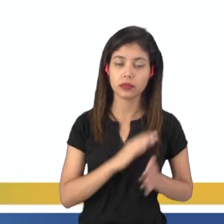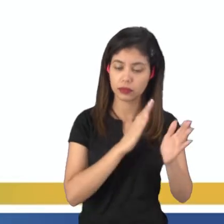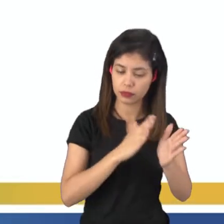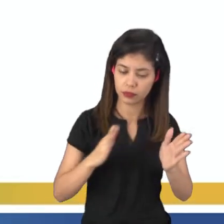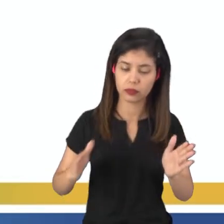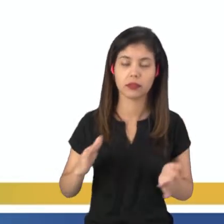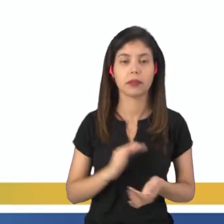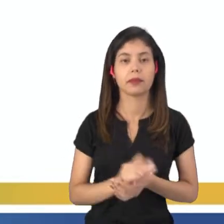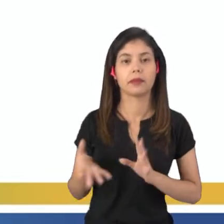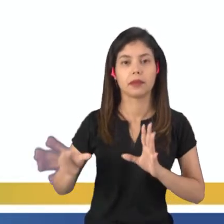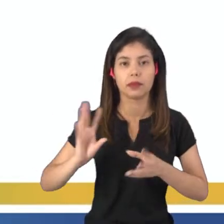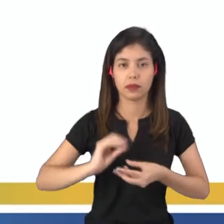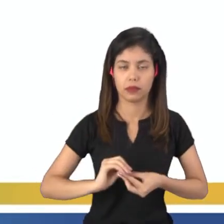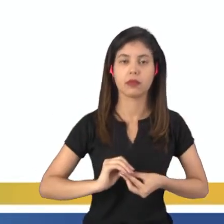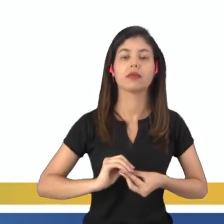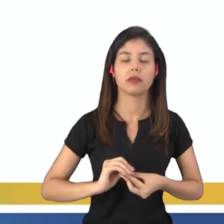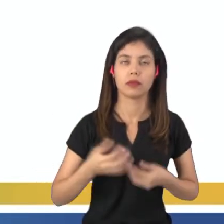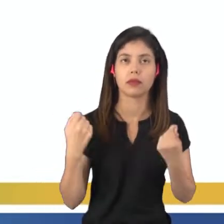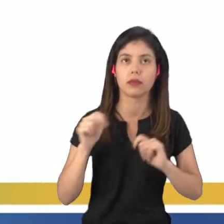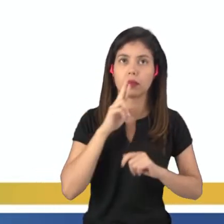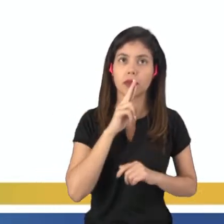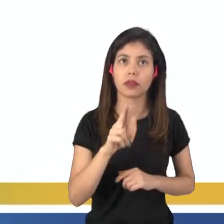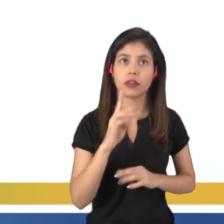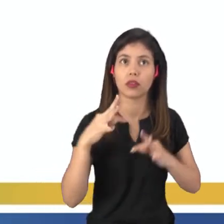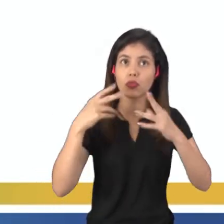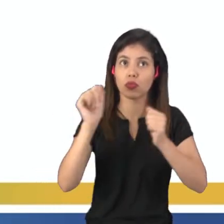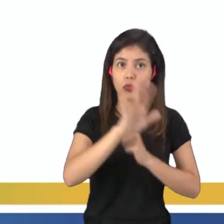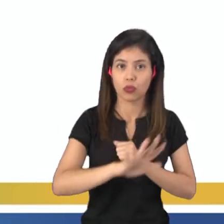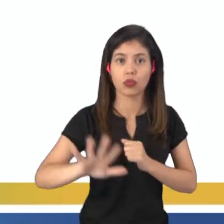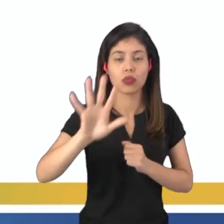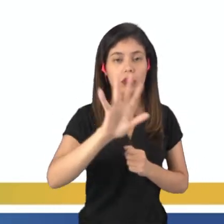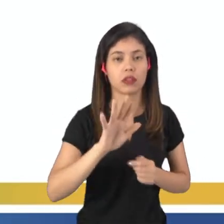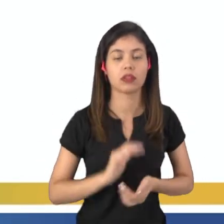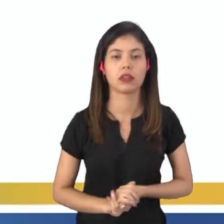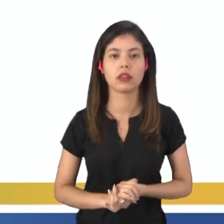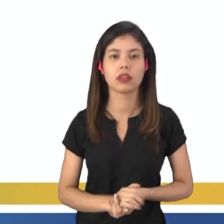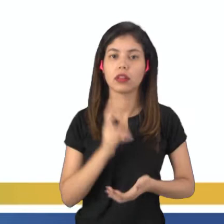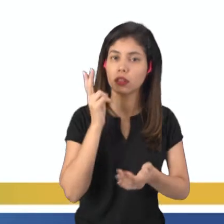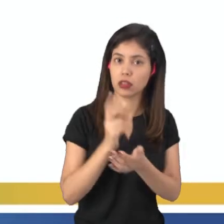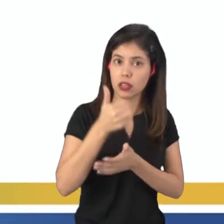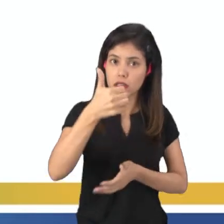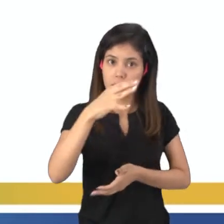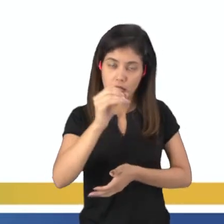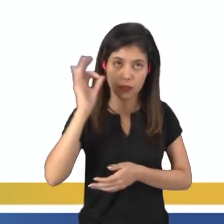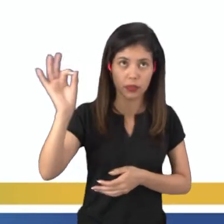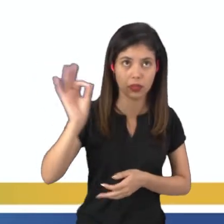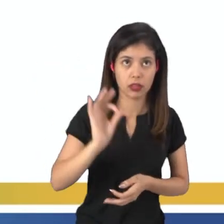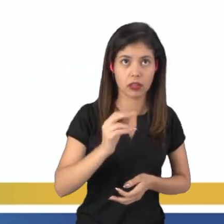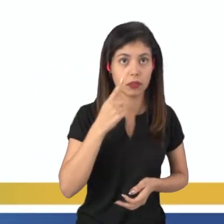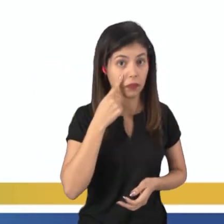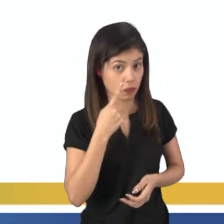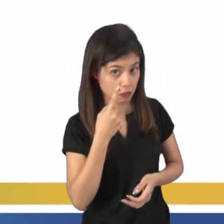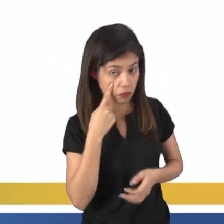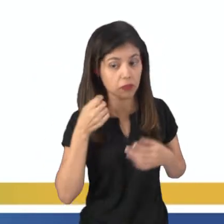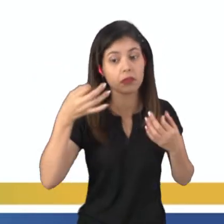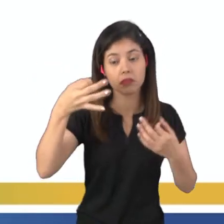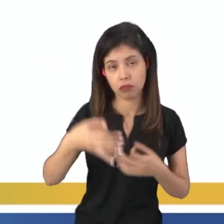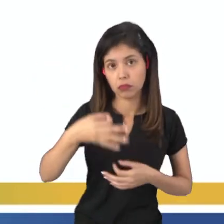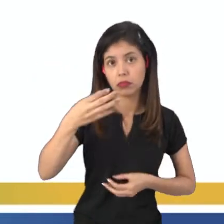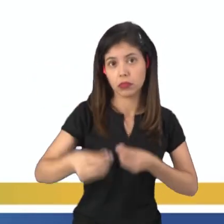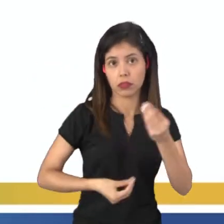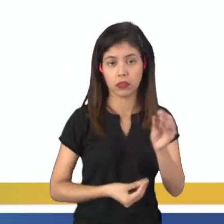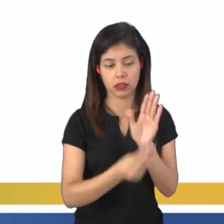partes, quando somadas, elas devem resultar no todo, né? Ou seja, em 100%. Então, é viável para a série